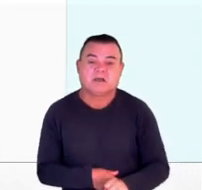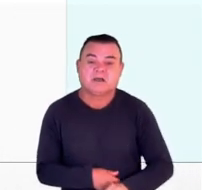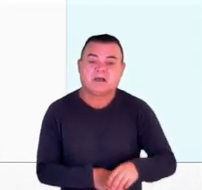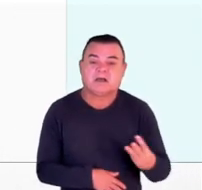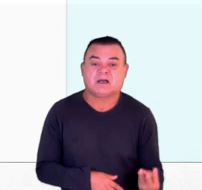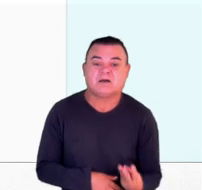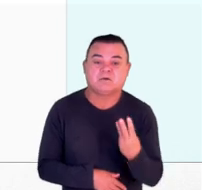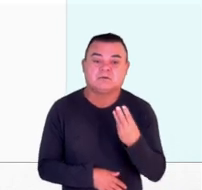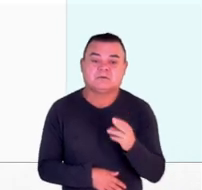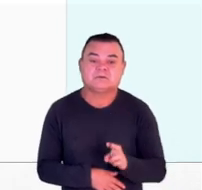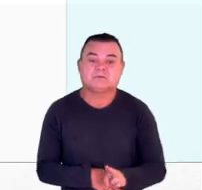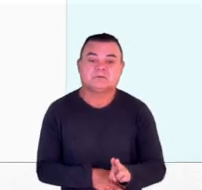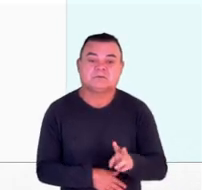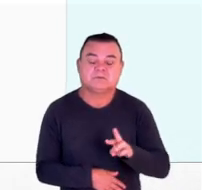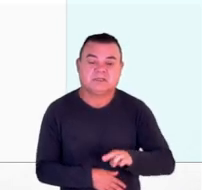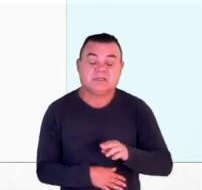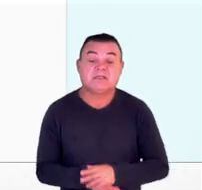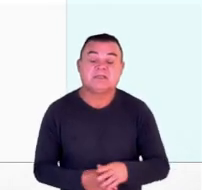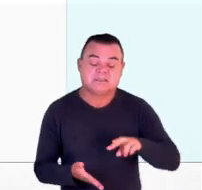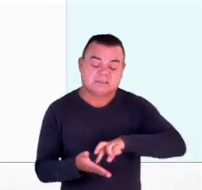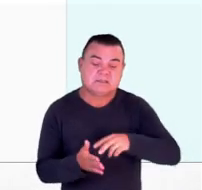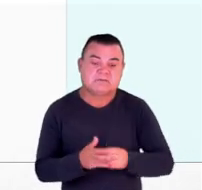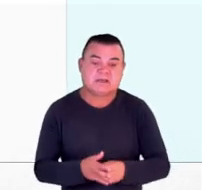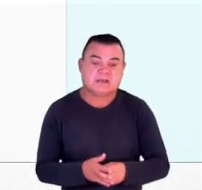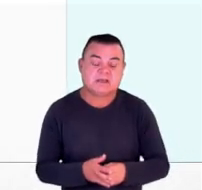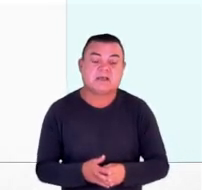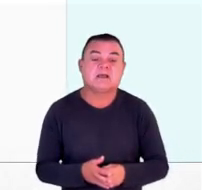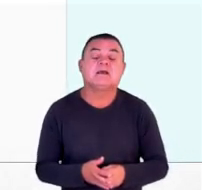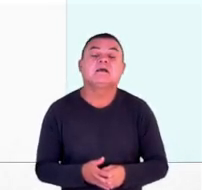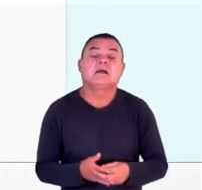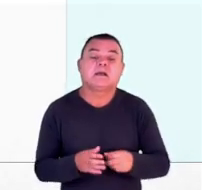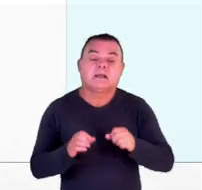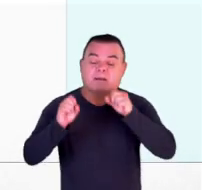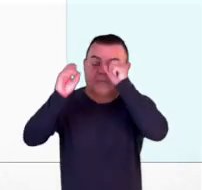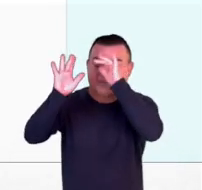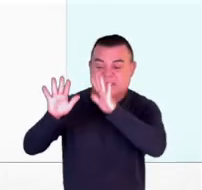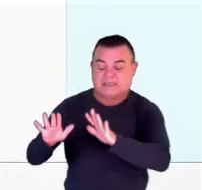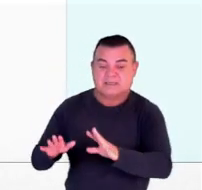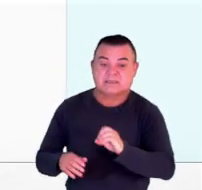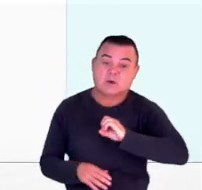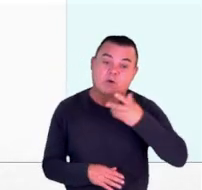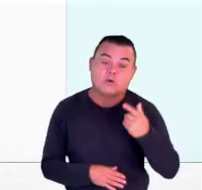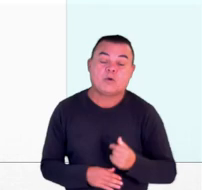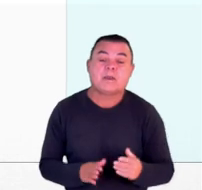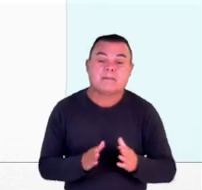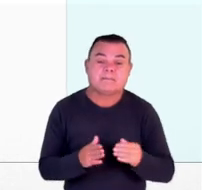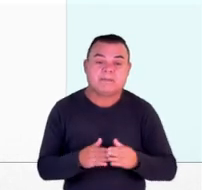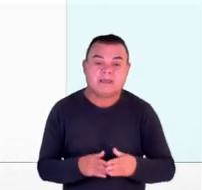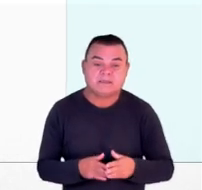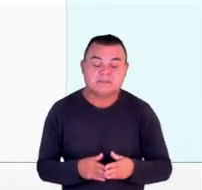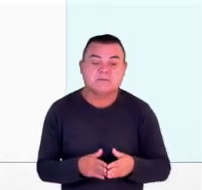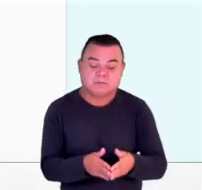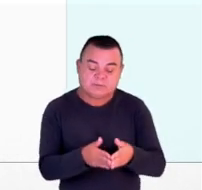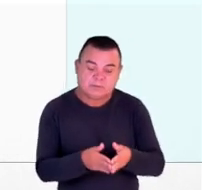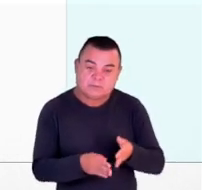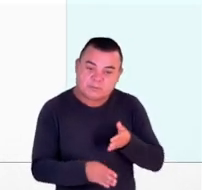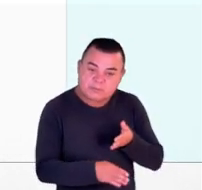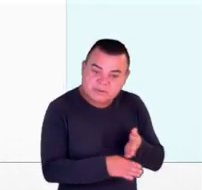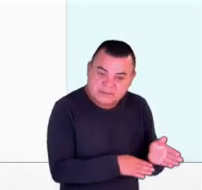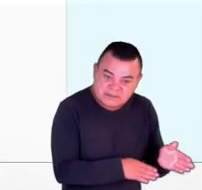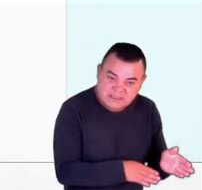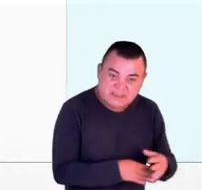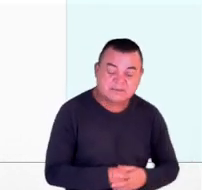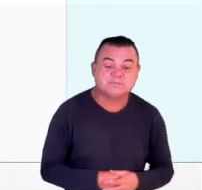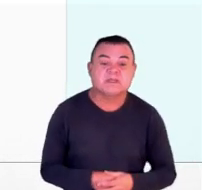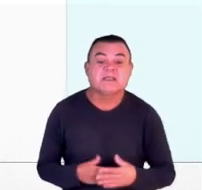significa bênção e ao mesmo tempo significa pedir licença para entrar né então como a gente trabalha com grupos vulneráveis são